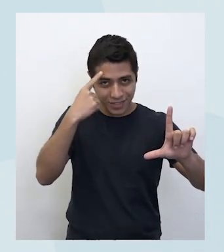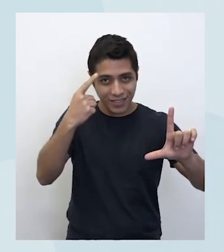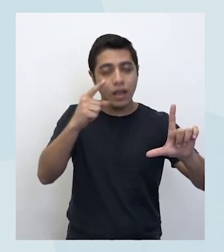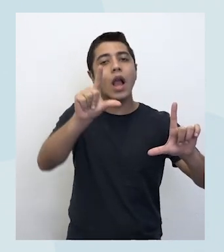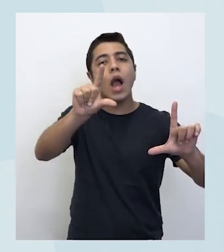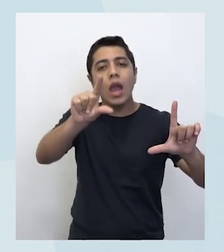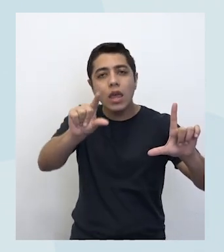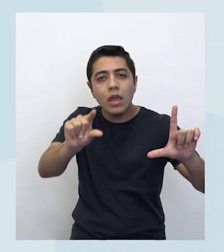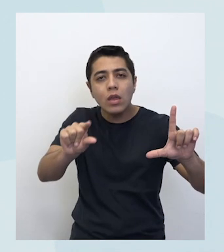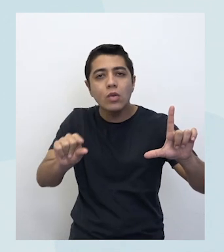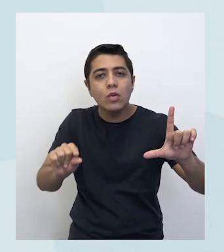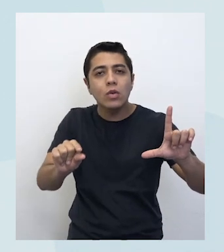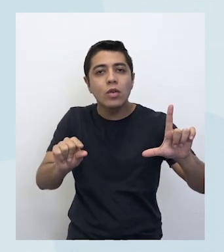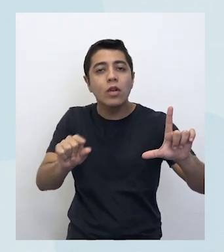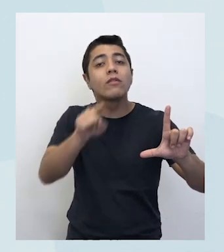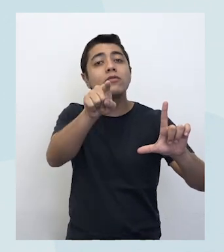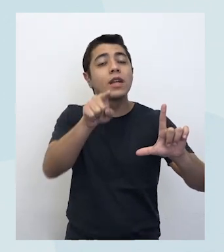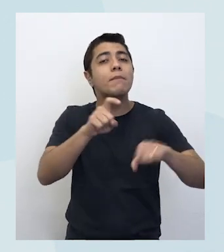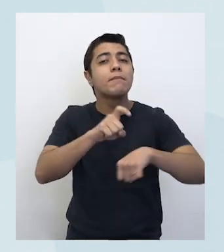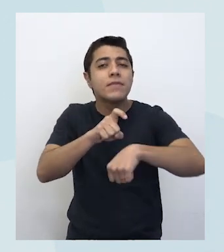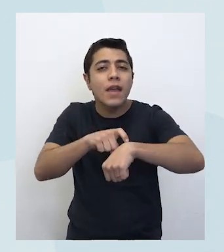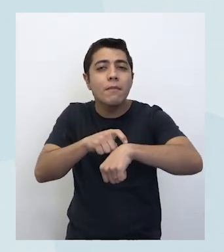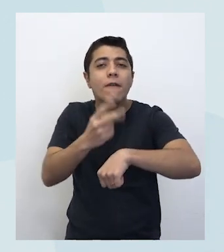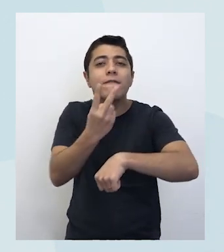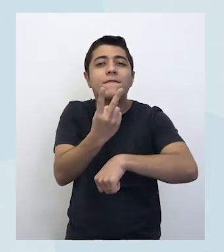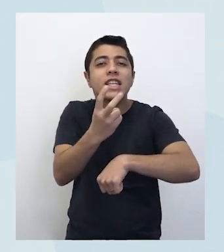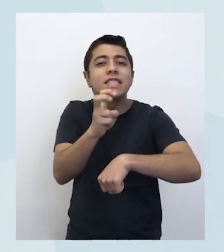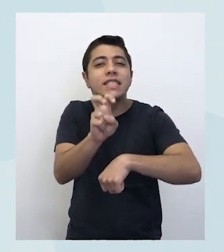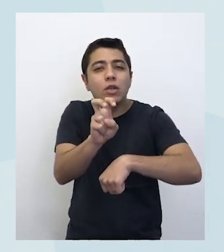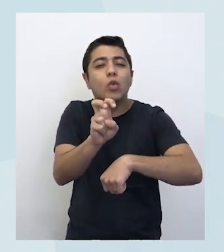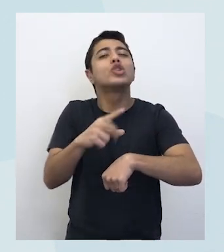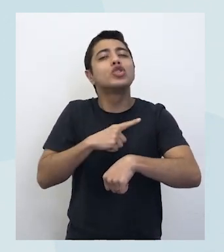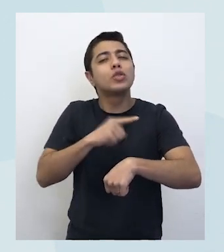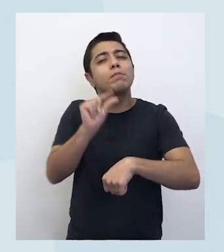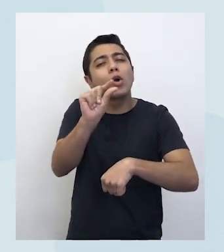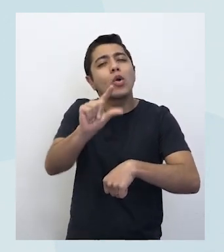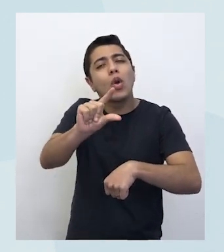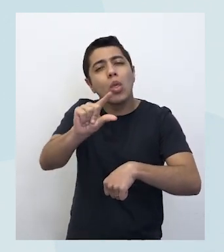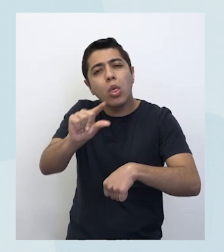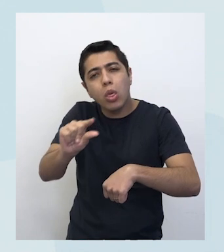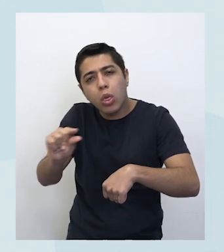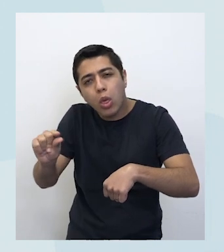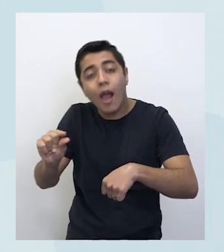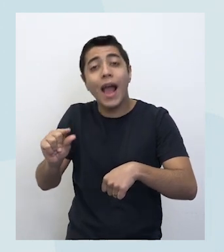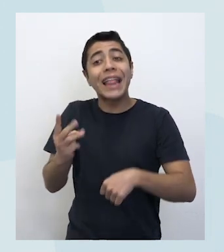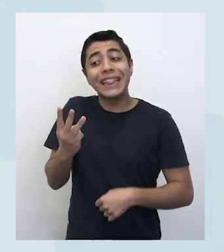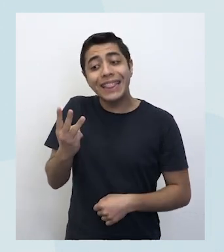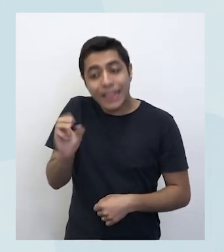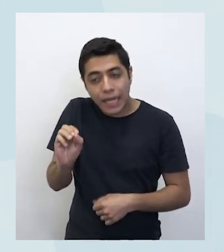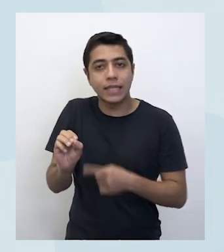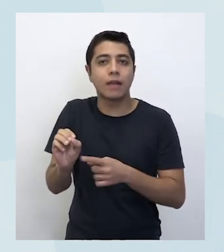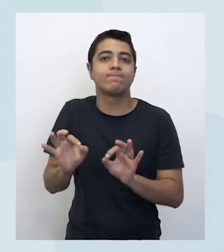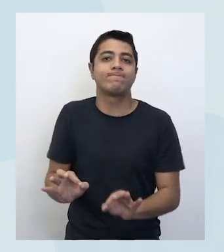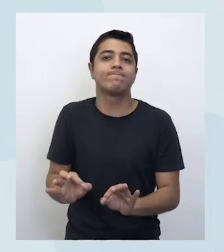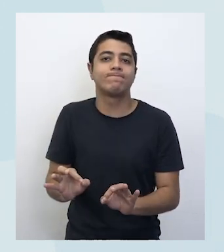E no tempo 25 ainda tem uma leve queda até o 30. Mas, claro, como a questão aqui